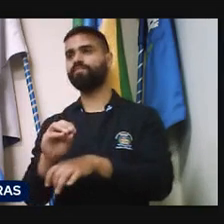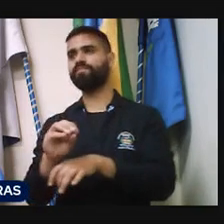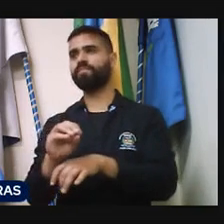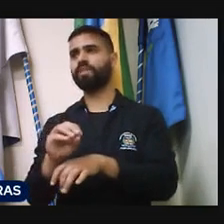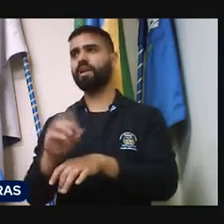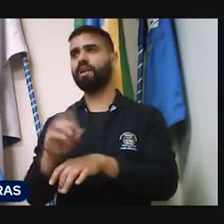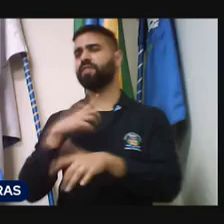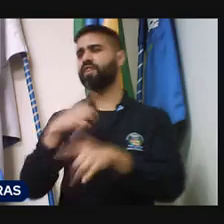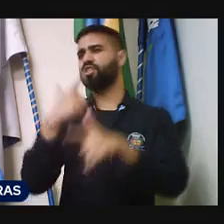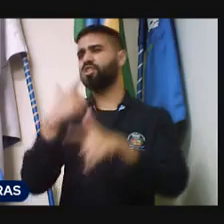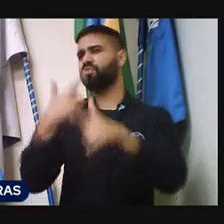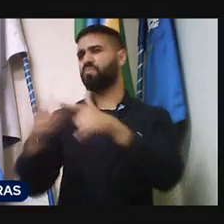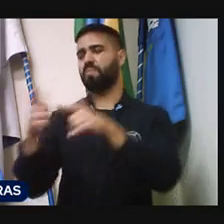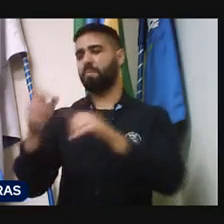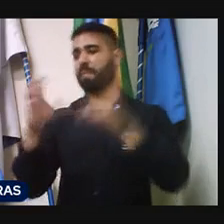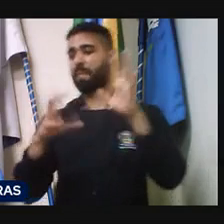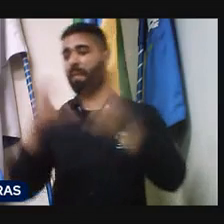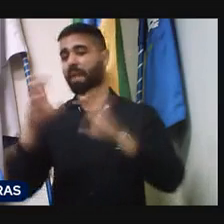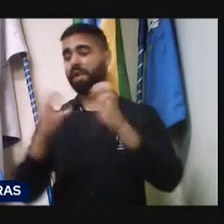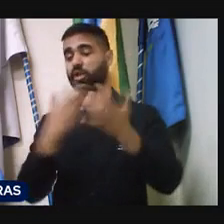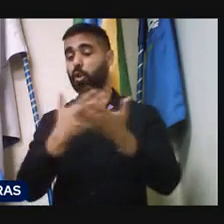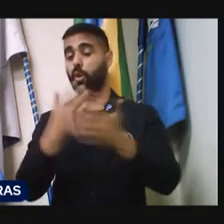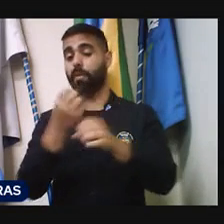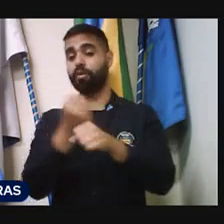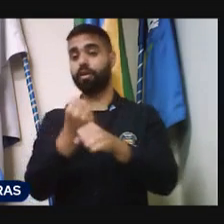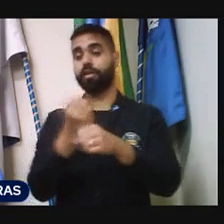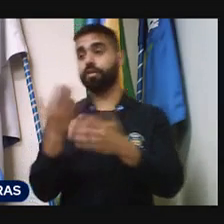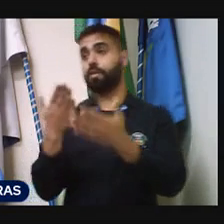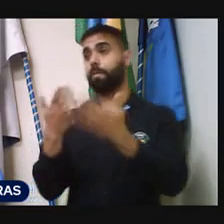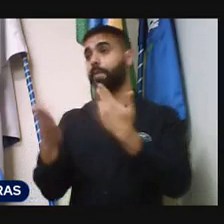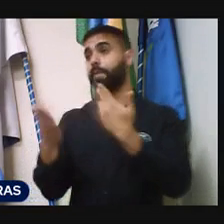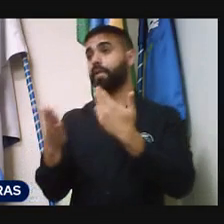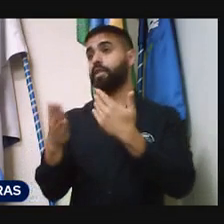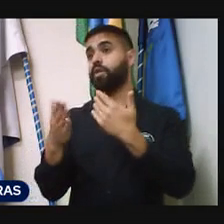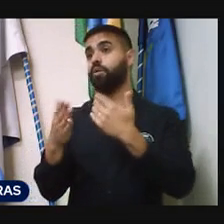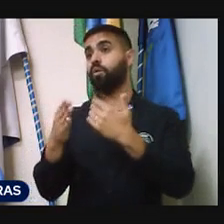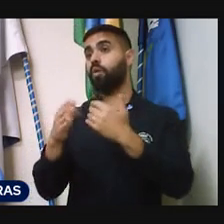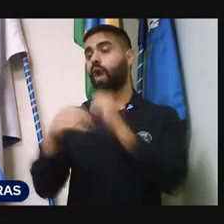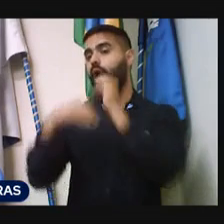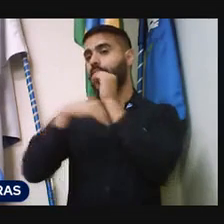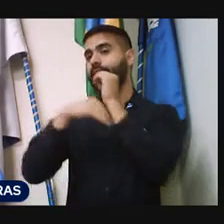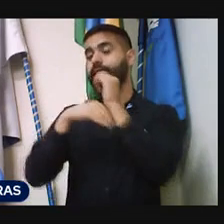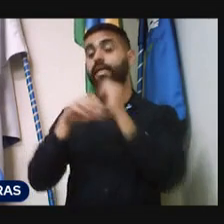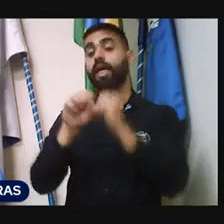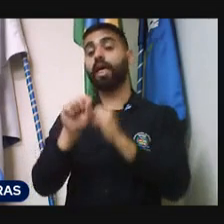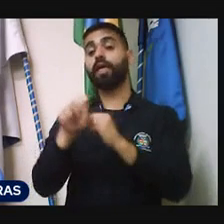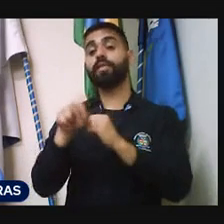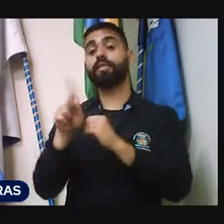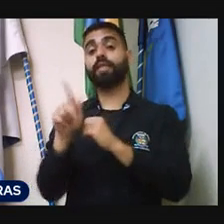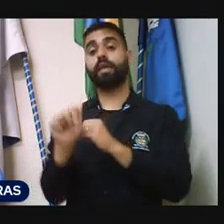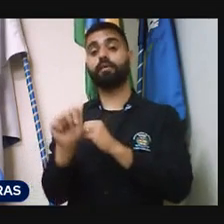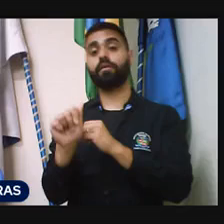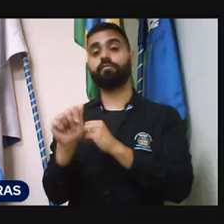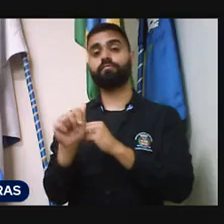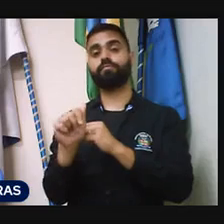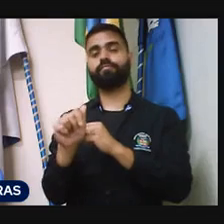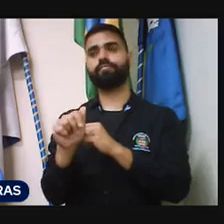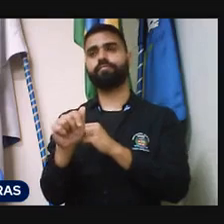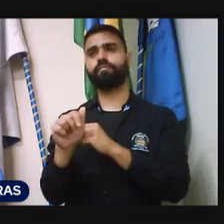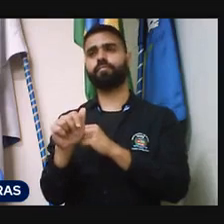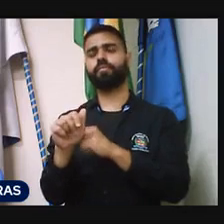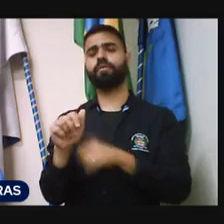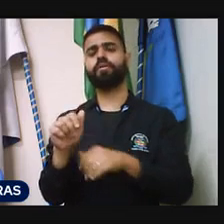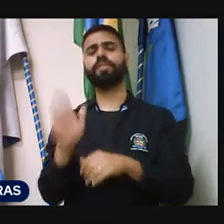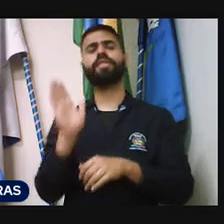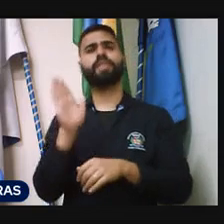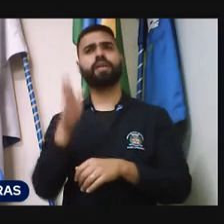que tivemos no início do ano nós perdemos a senha e é por várias